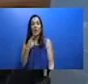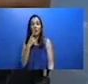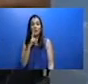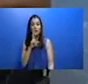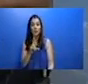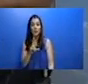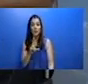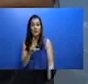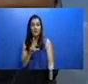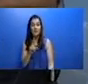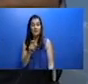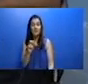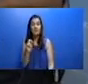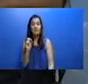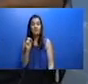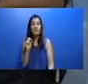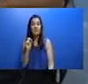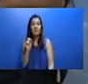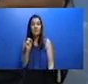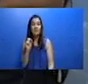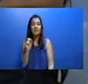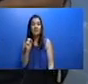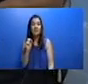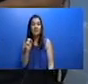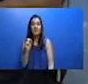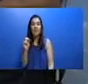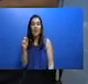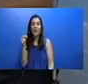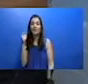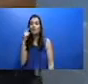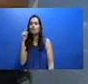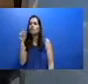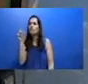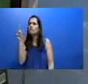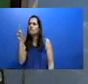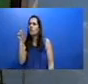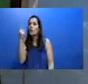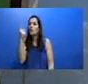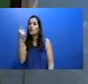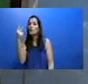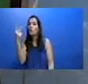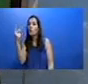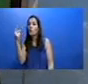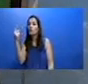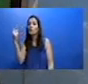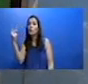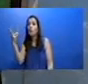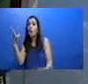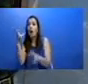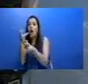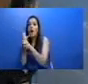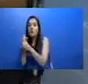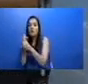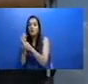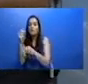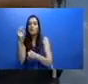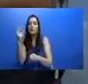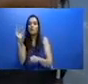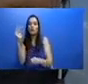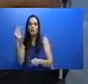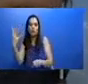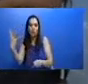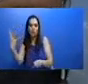lá, 24 é igual a 12 mais 12, e 12 é uma dúzia, que está vendendo aqui.